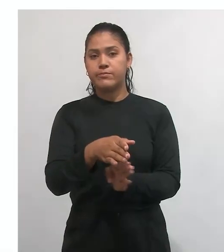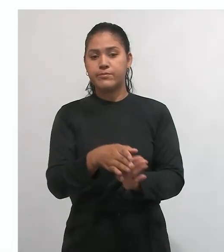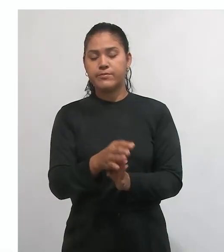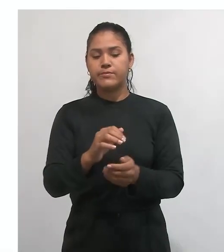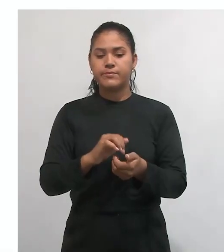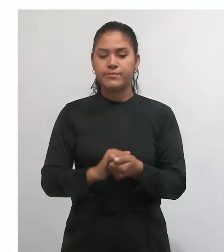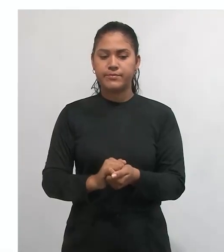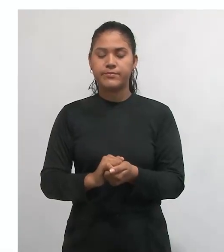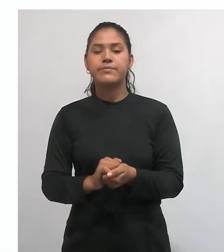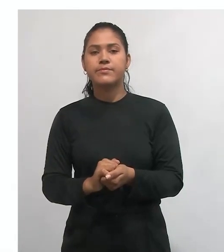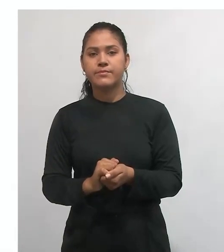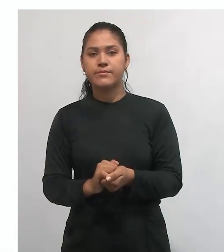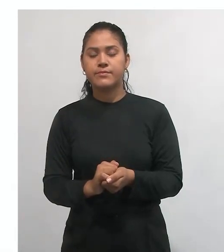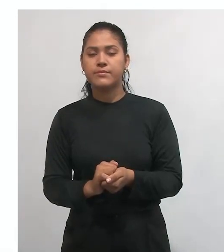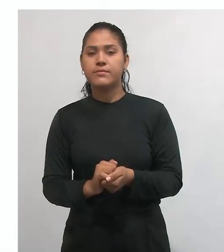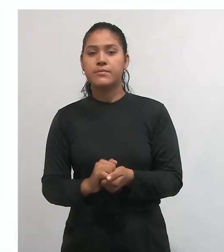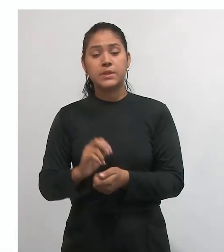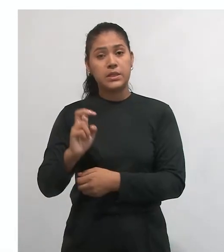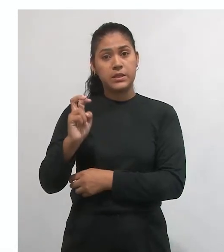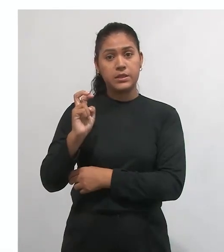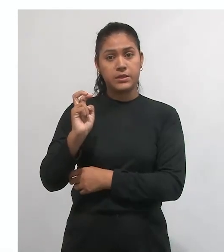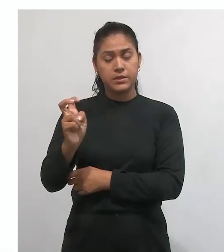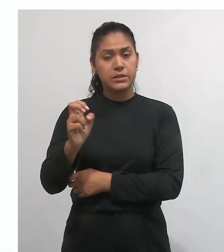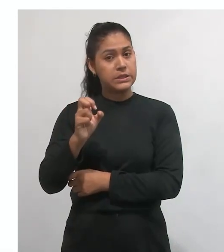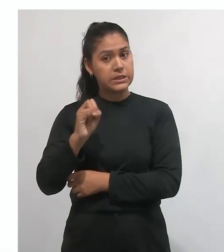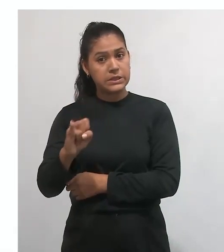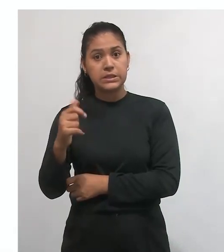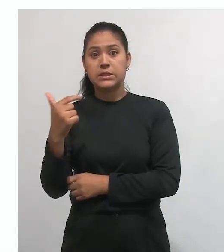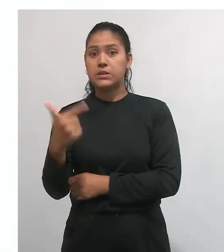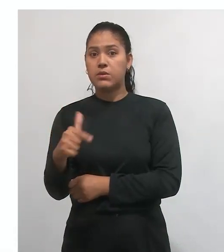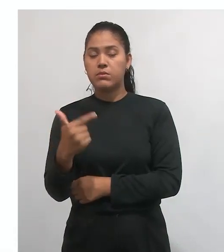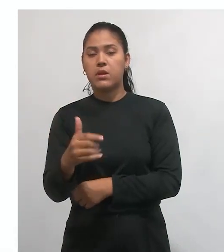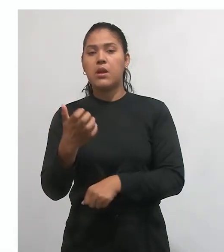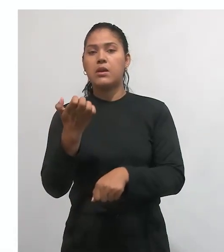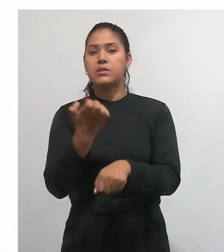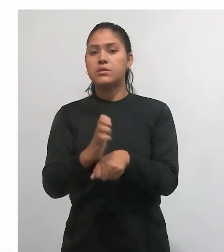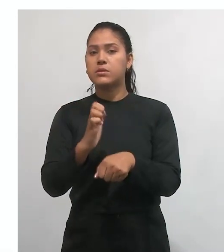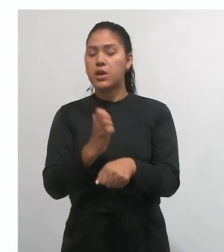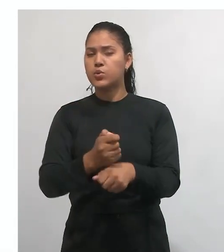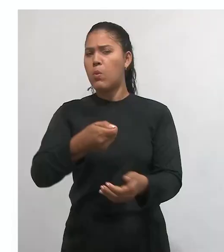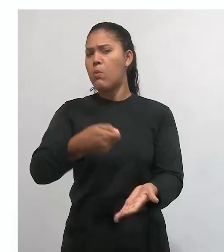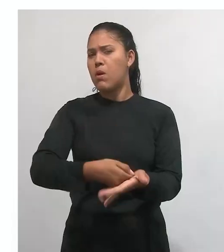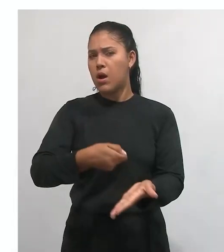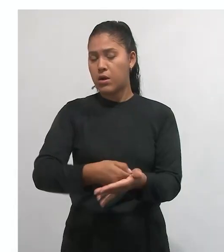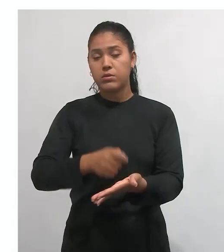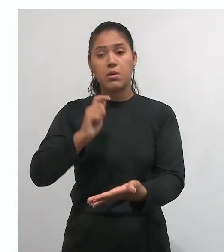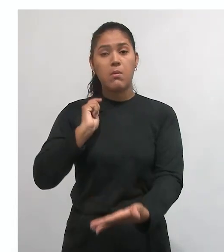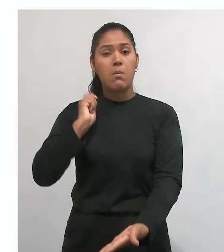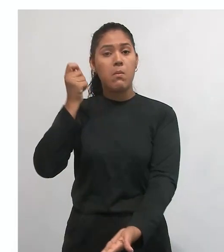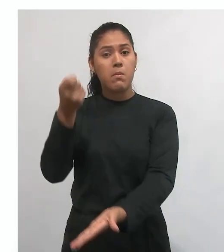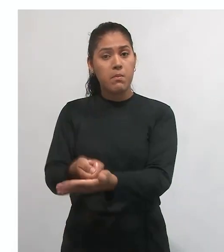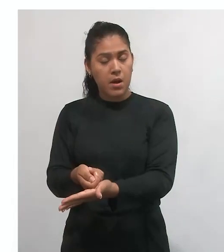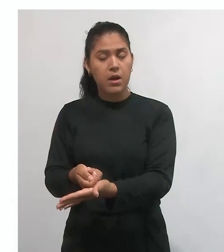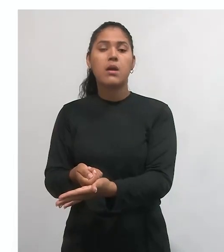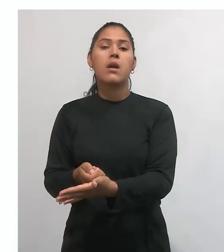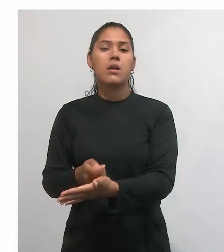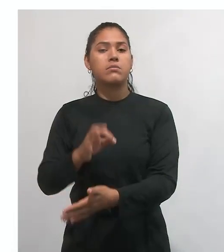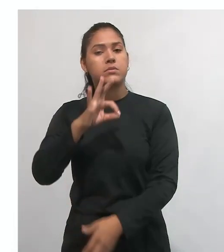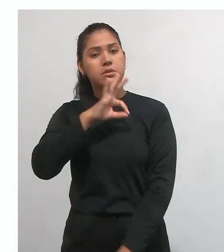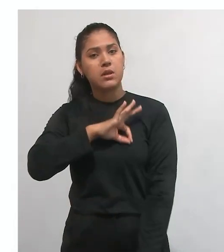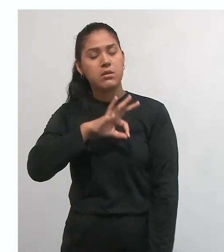estagiário. Quinto, no caso de estágio não obrigatório, pagar ao estagiário bolsa estágio ou outra forma